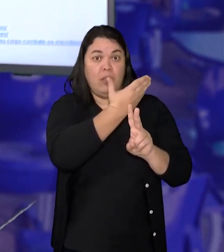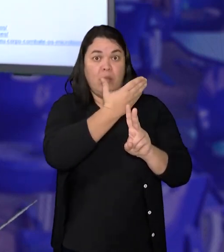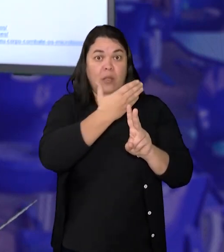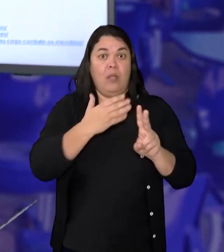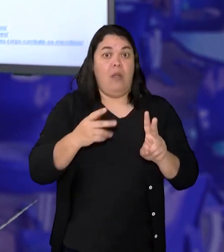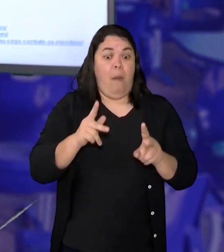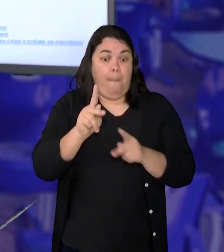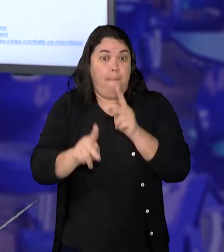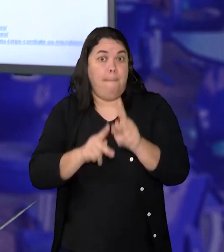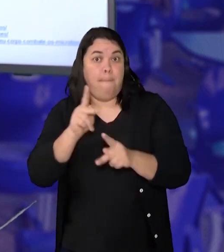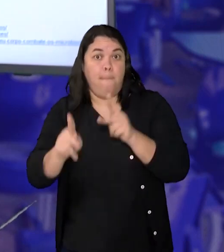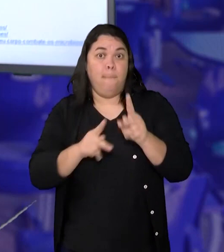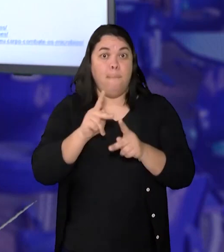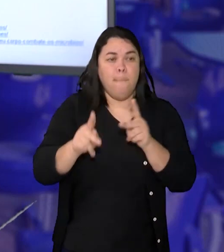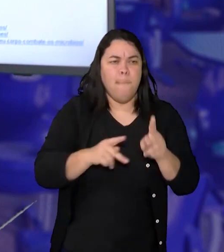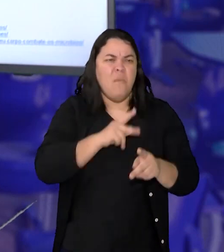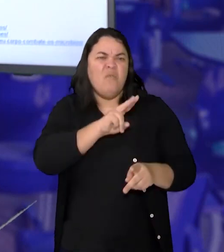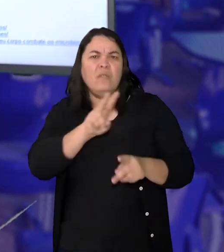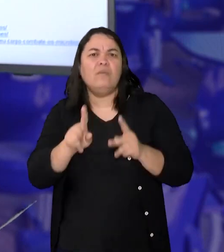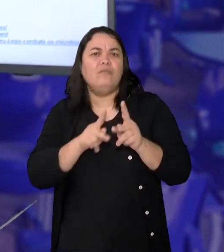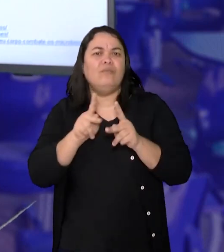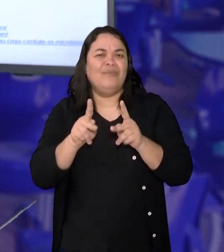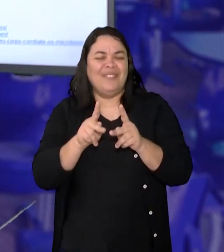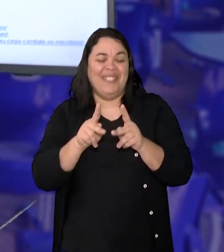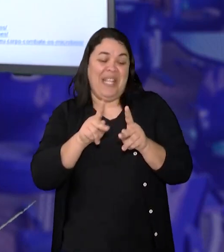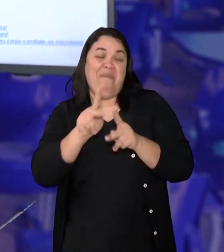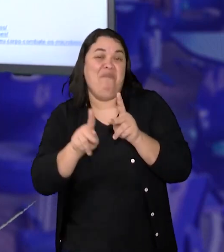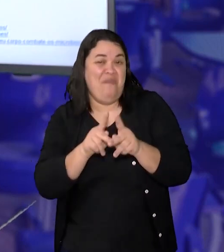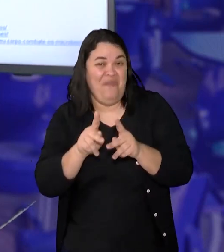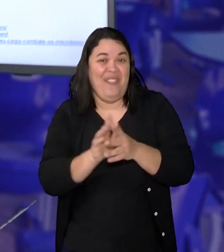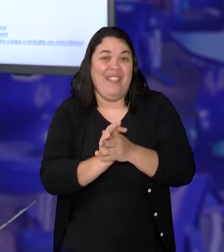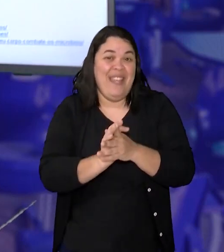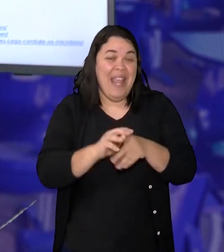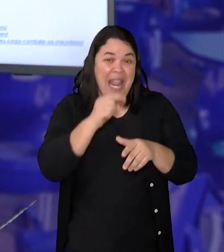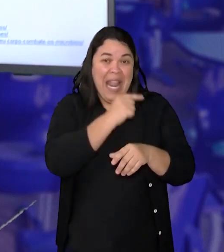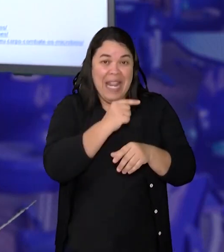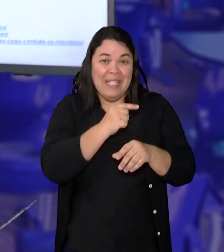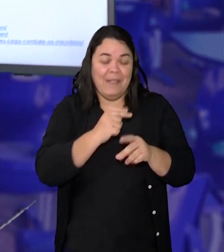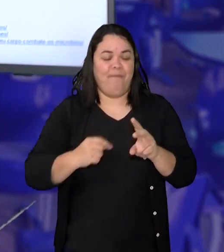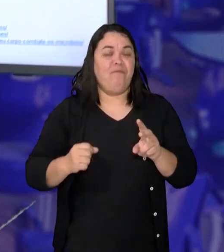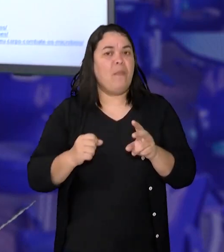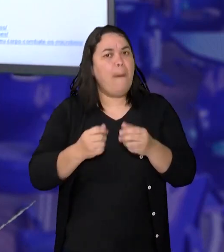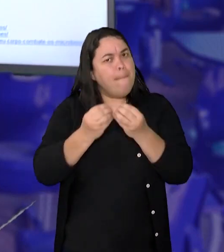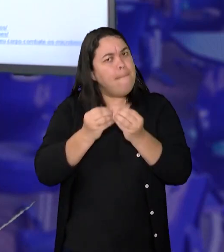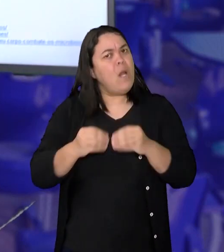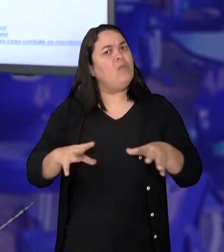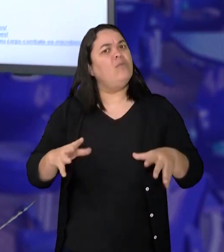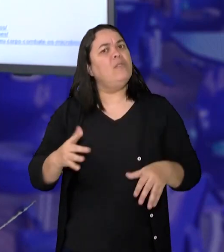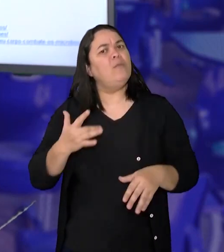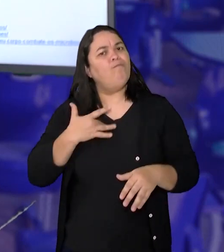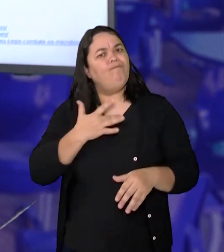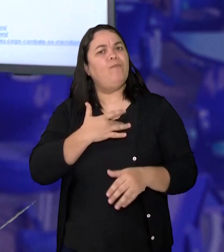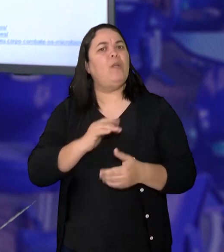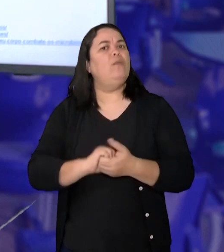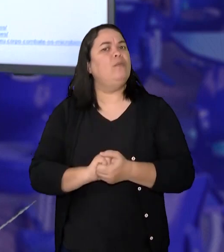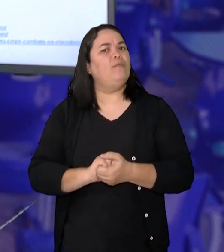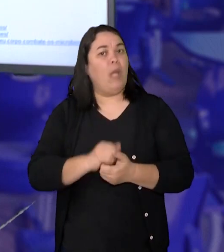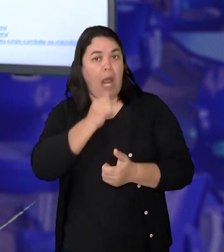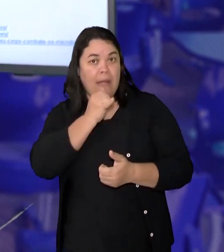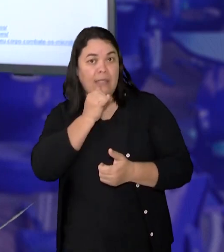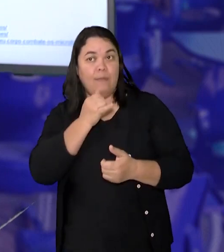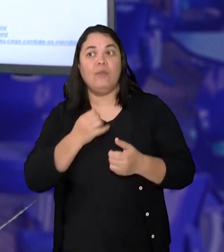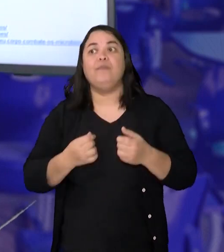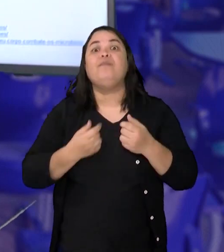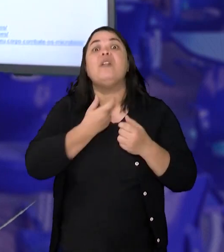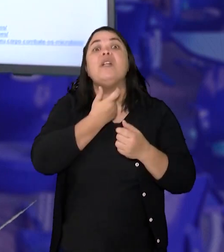do povão, que gostam de ver a porcaria acontecendo e tal. Isso, quando acontece, eles podem prejudicar a gente. Um exemplo que a